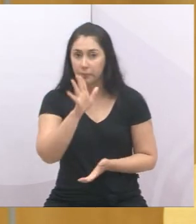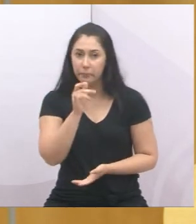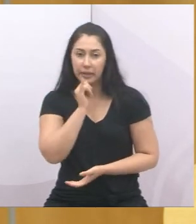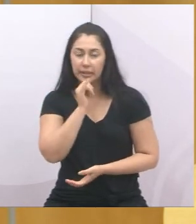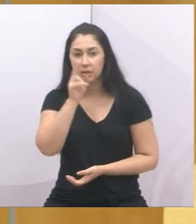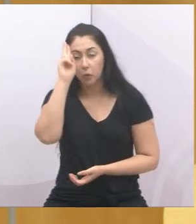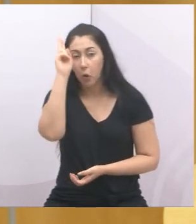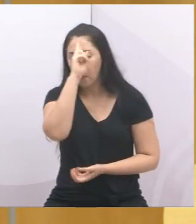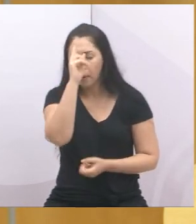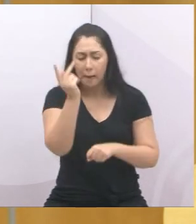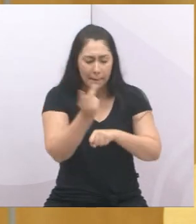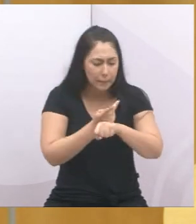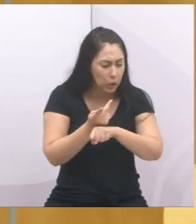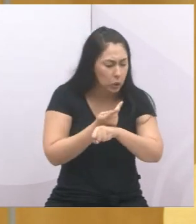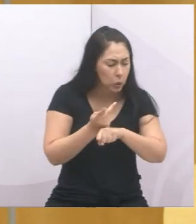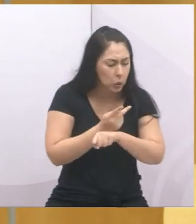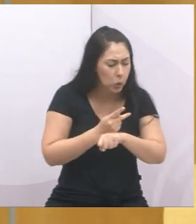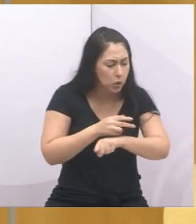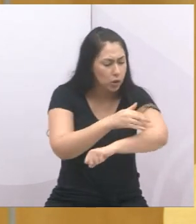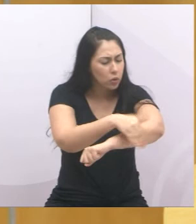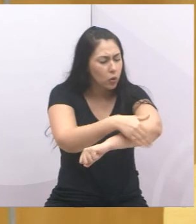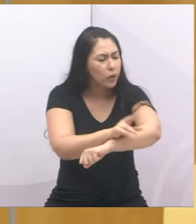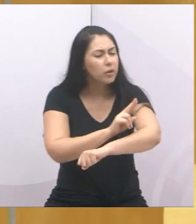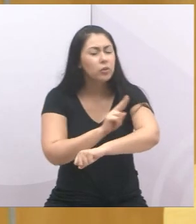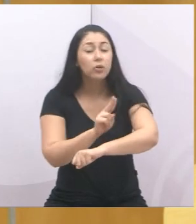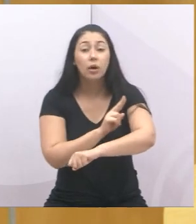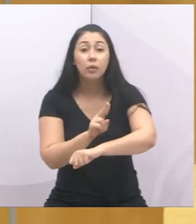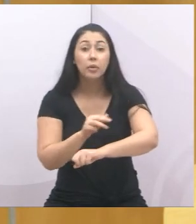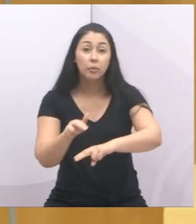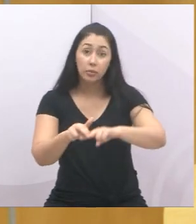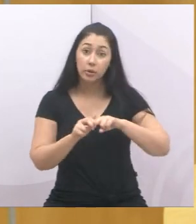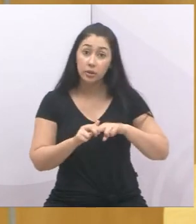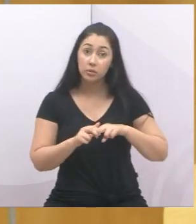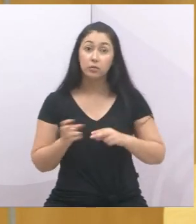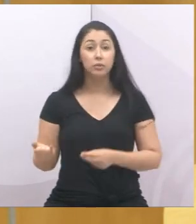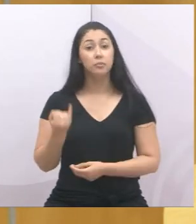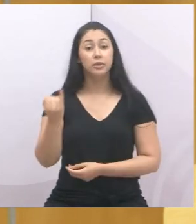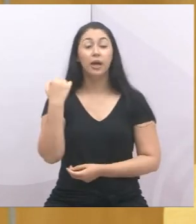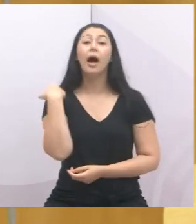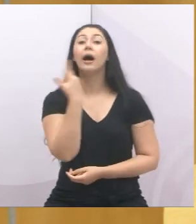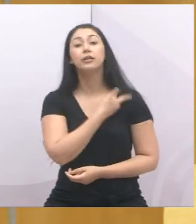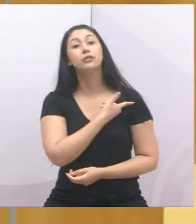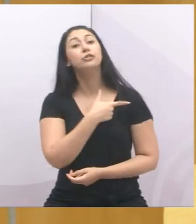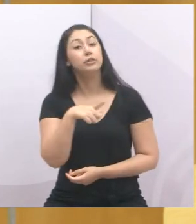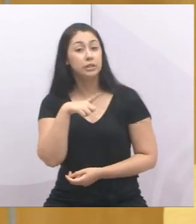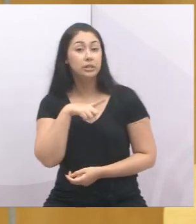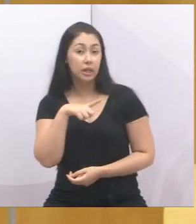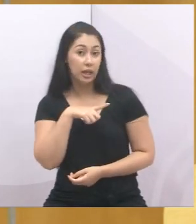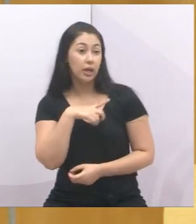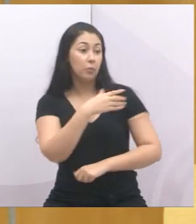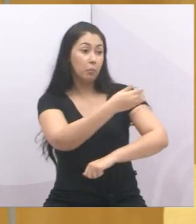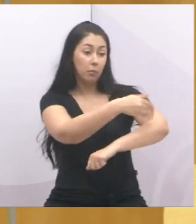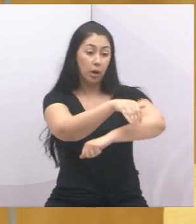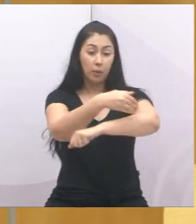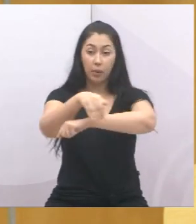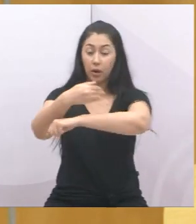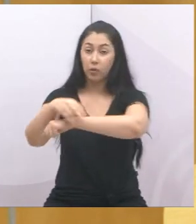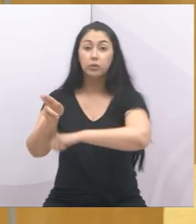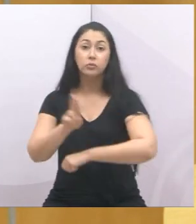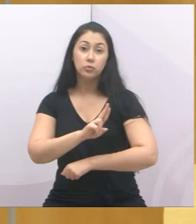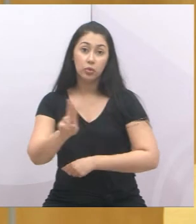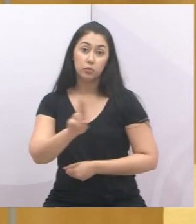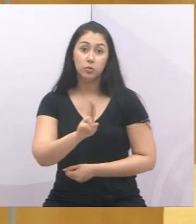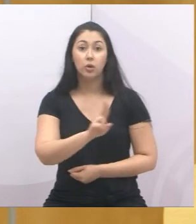procurar o nome da rua, a localização. Então, é muito importante a gente adiantar esse processo de denominação das